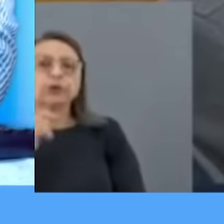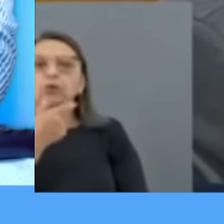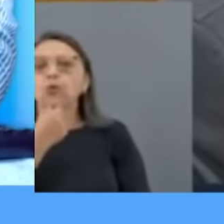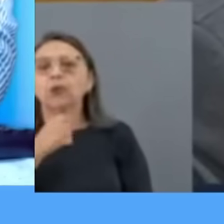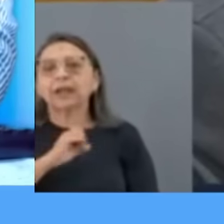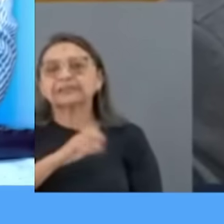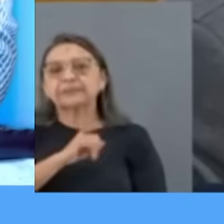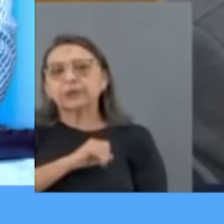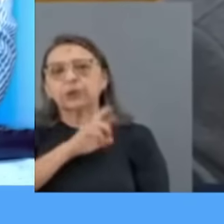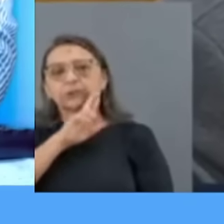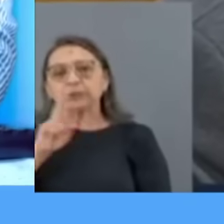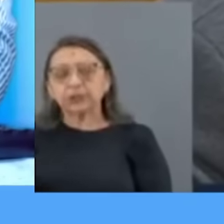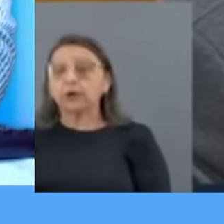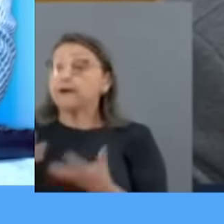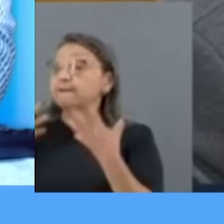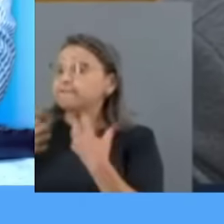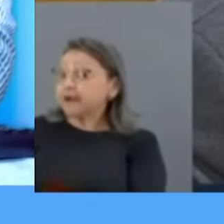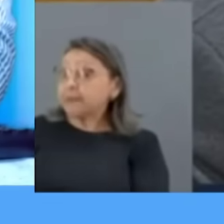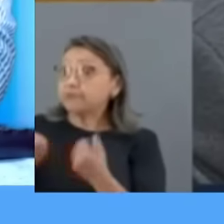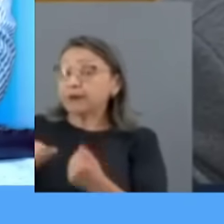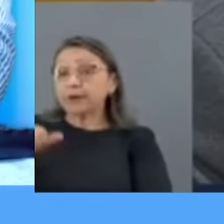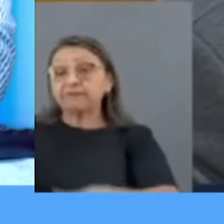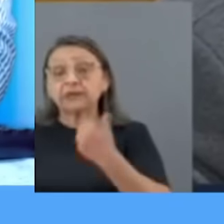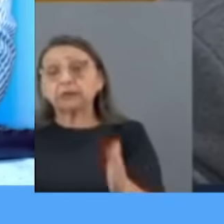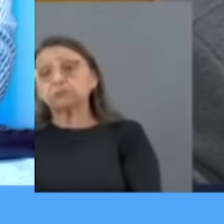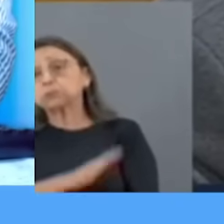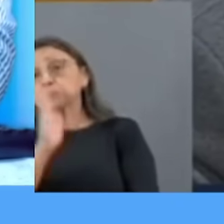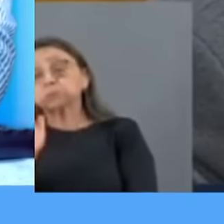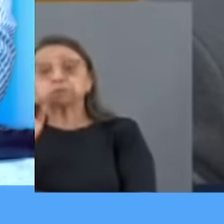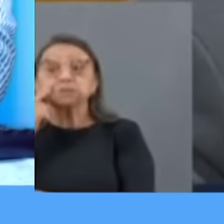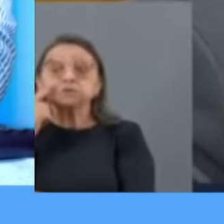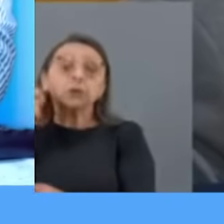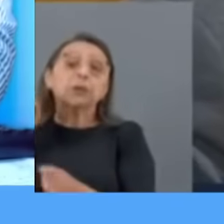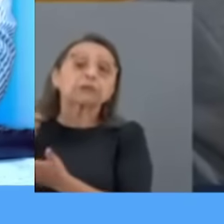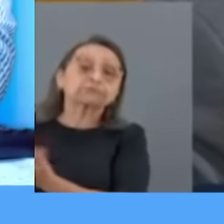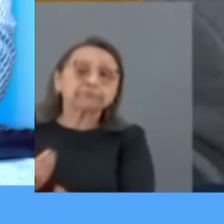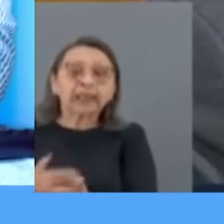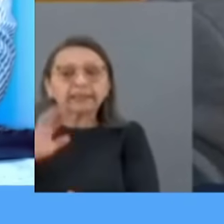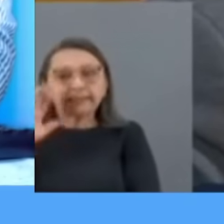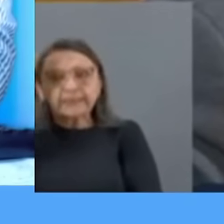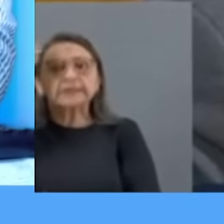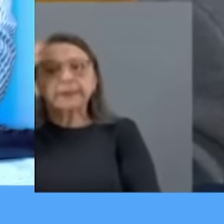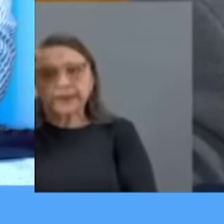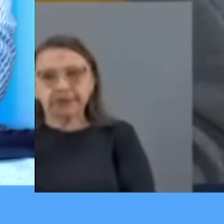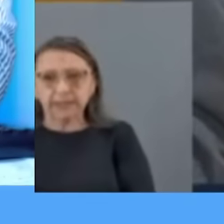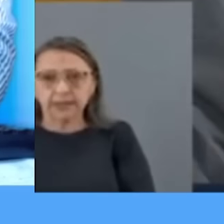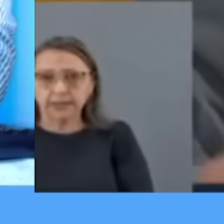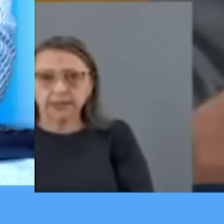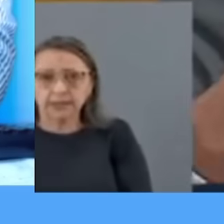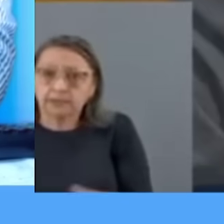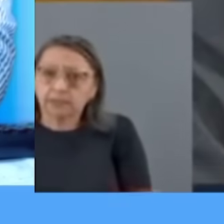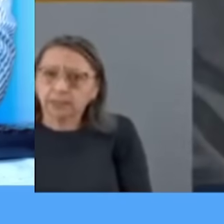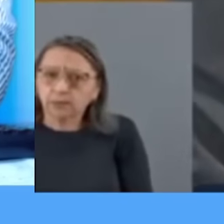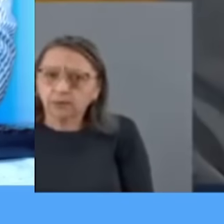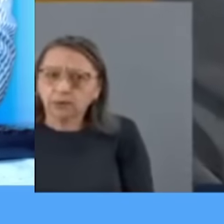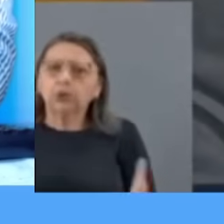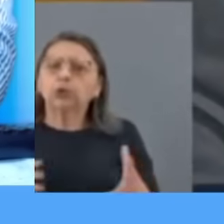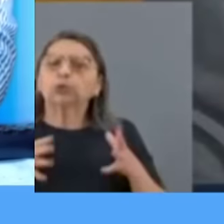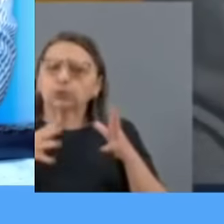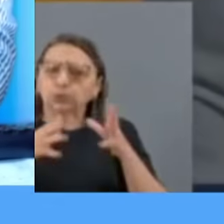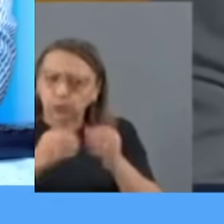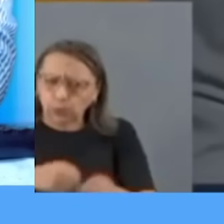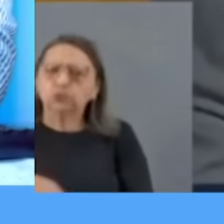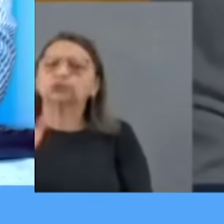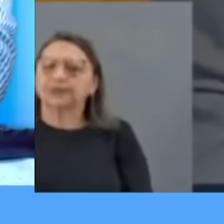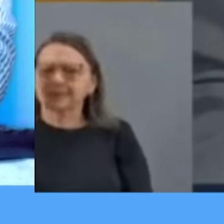deu para isso? Vamos avaliando, no final do dia conversamos para tomar as decisões para amanhã. Ou seja, de tudo sabiam quem